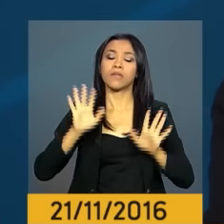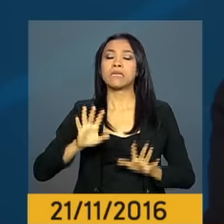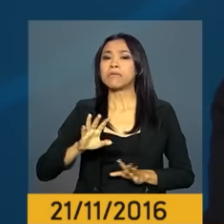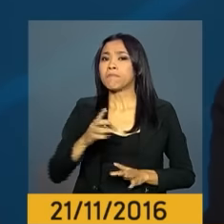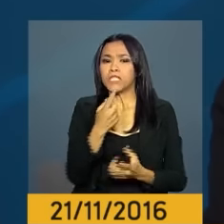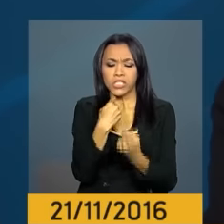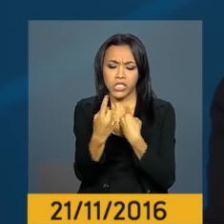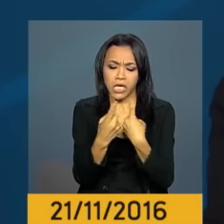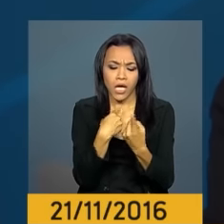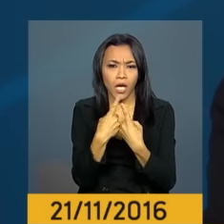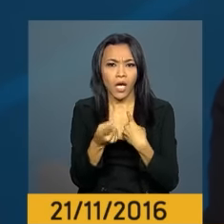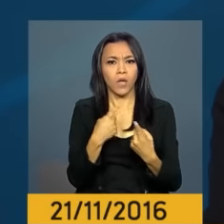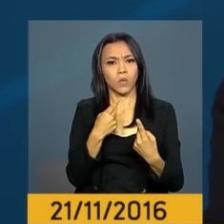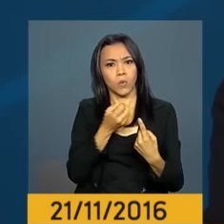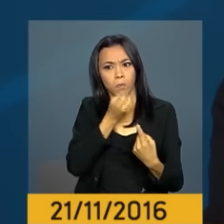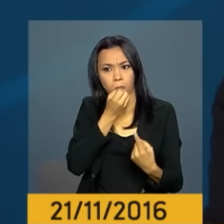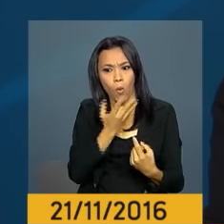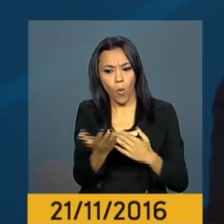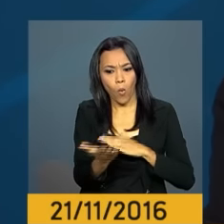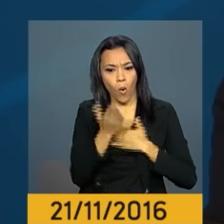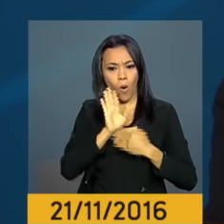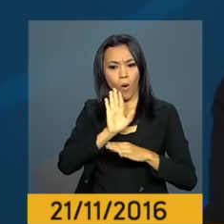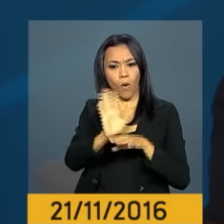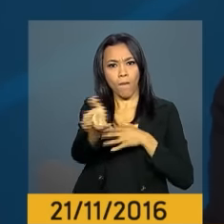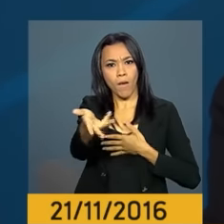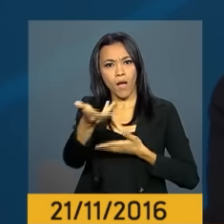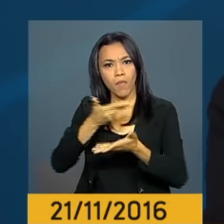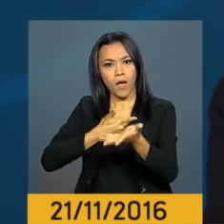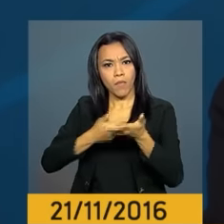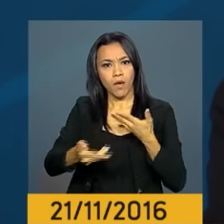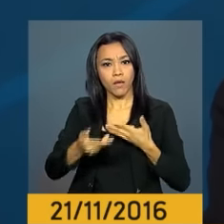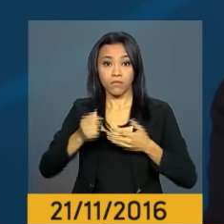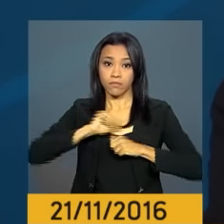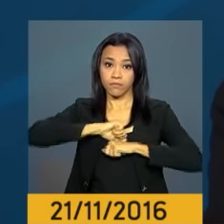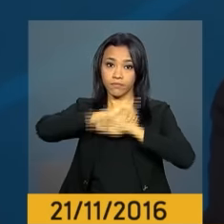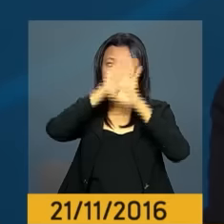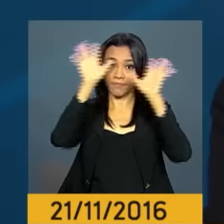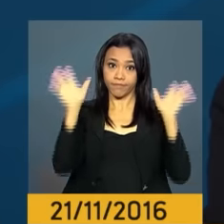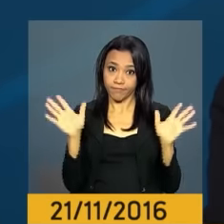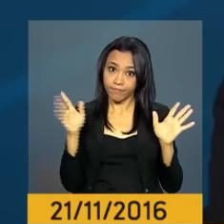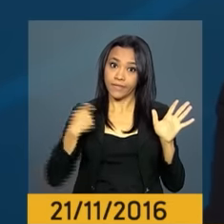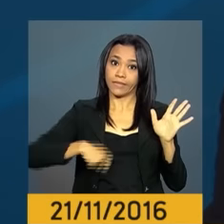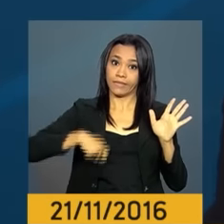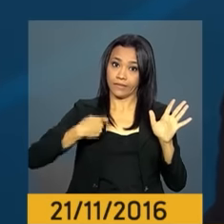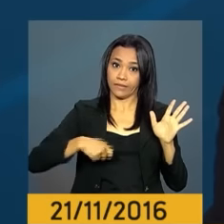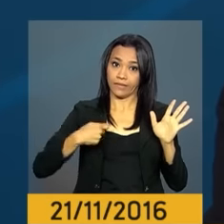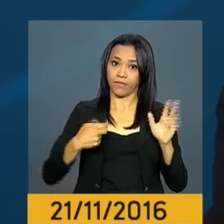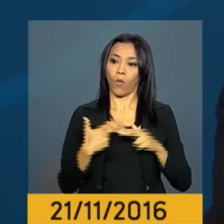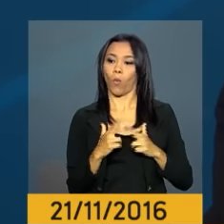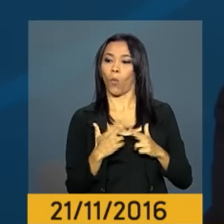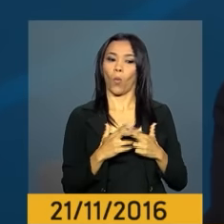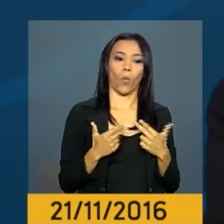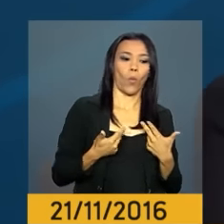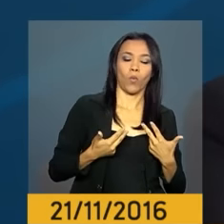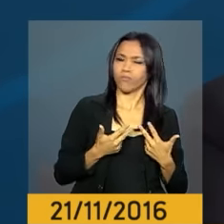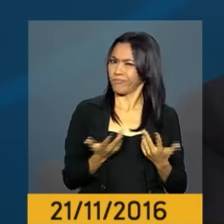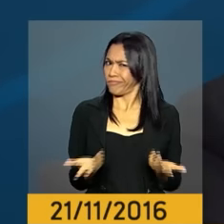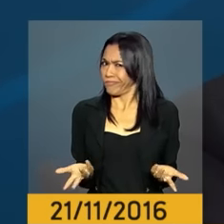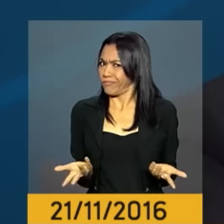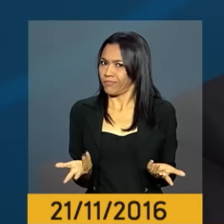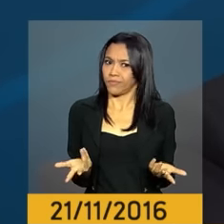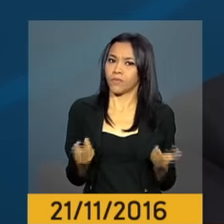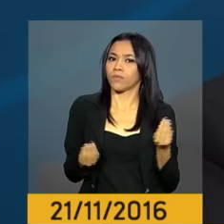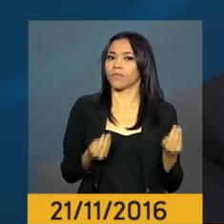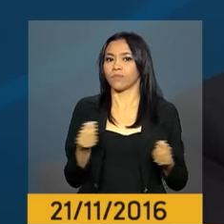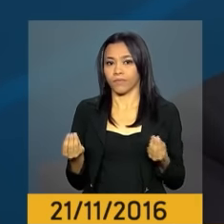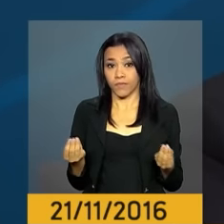diálogo construtivo sem franqueza. No Brasil que nós encontramos,